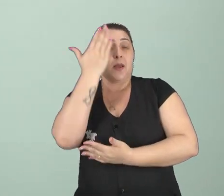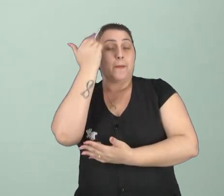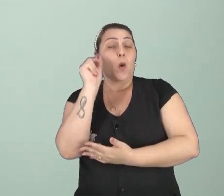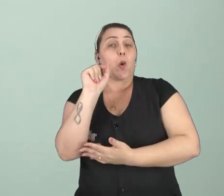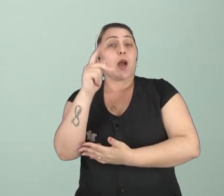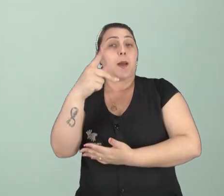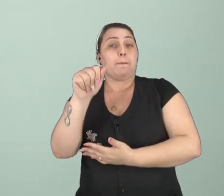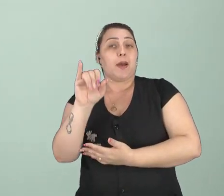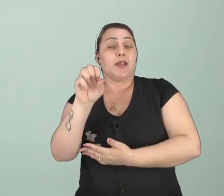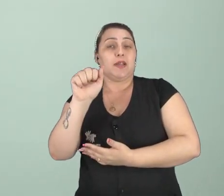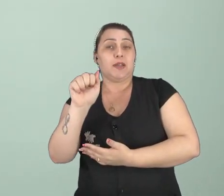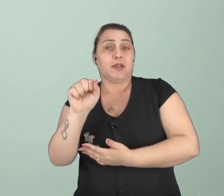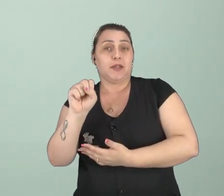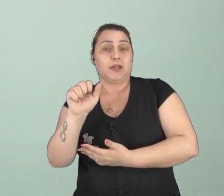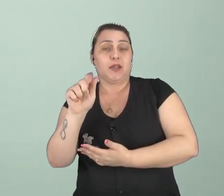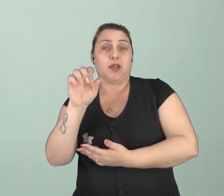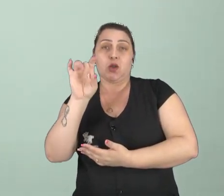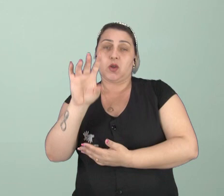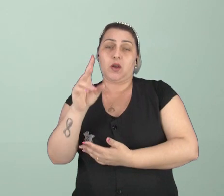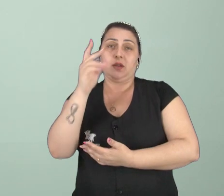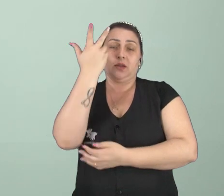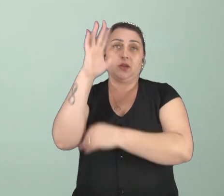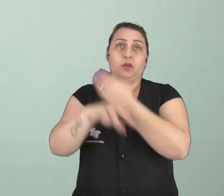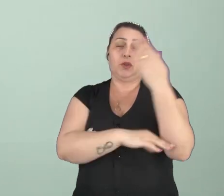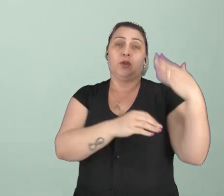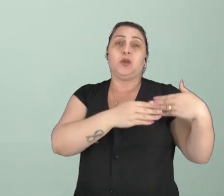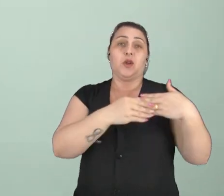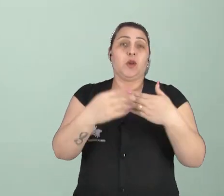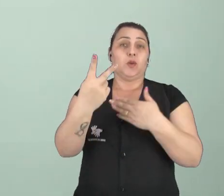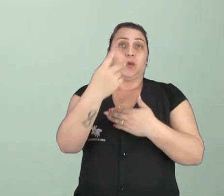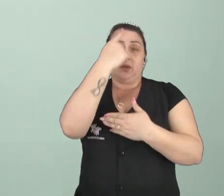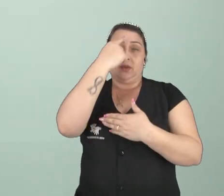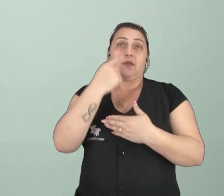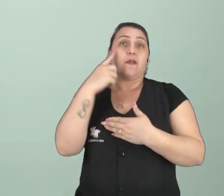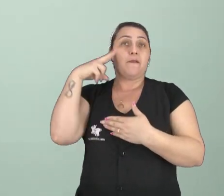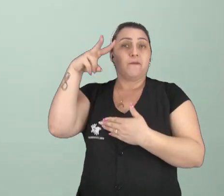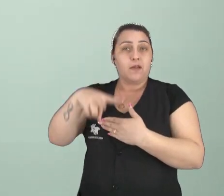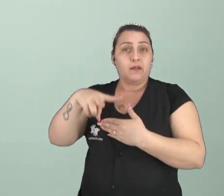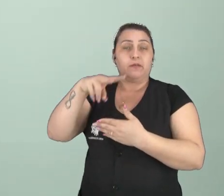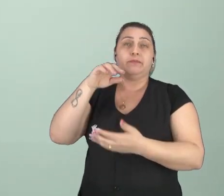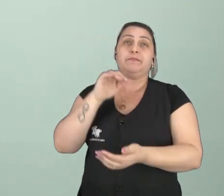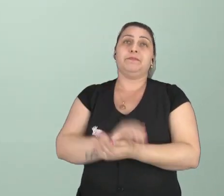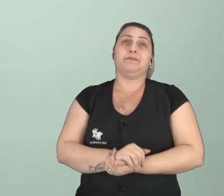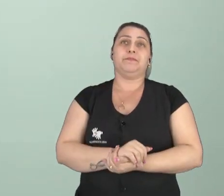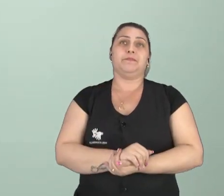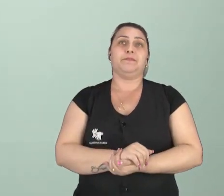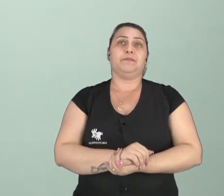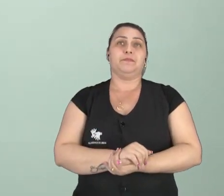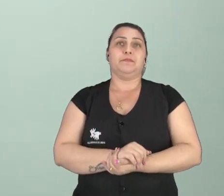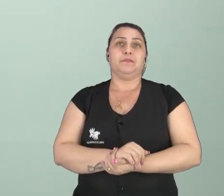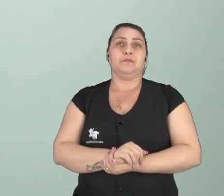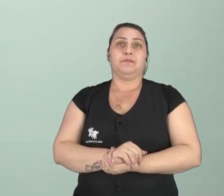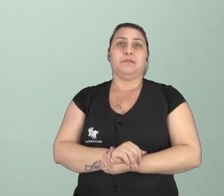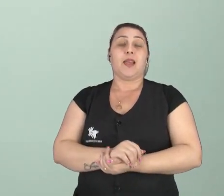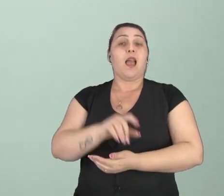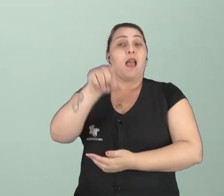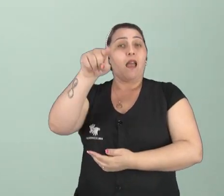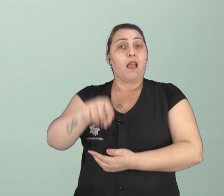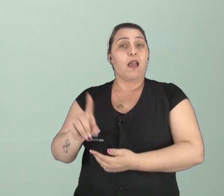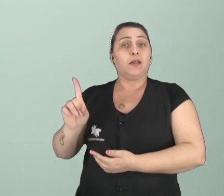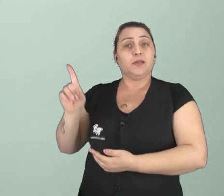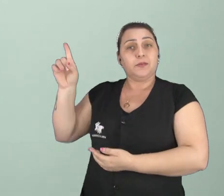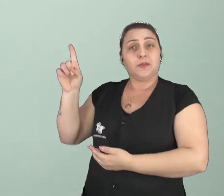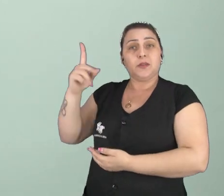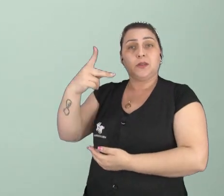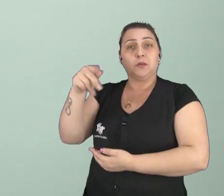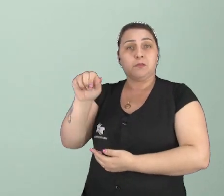que a paisagem não é só aspecto natural, trouxe duas imagens para a gente observar. Sendo assim, esta imagem é uma paisagem,